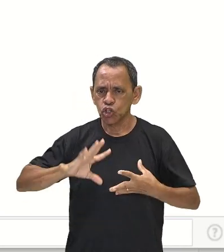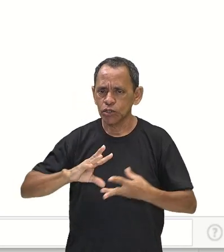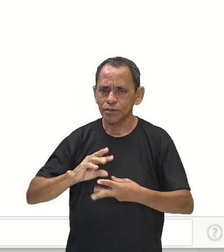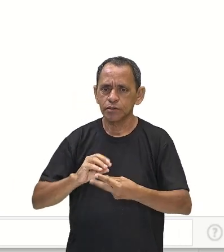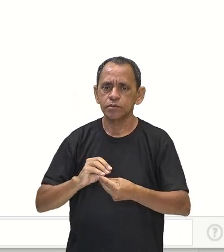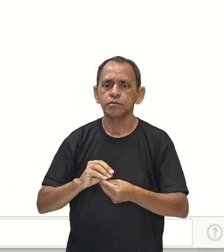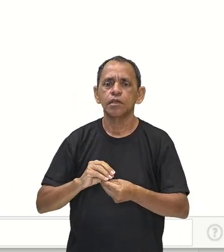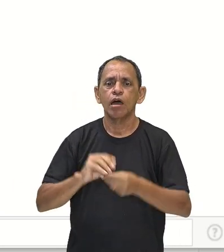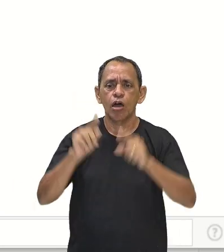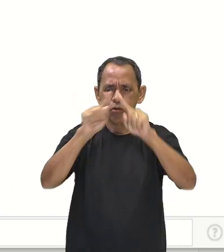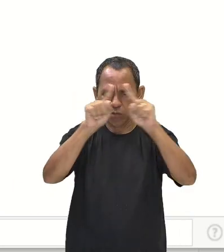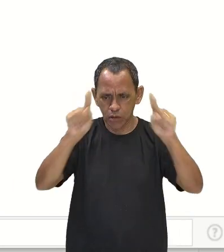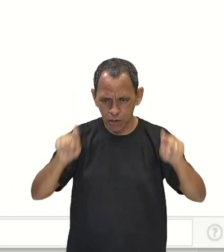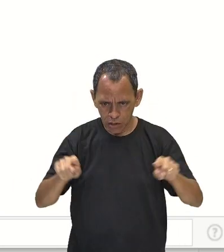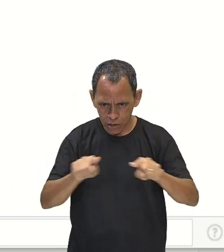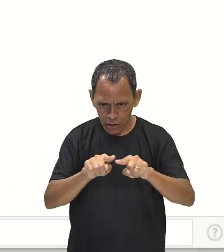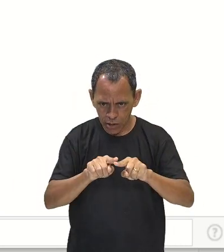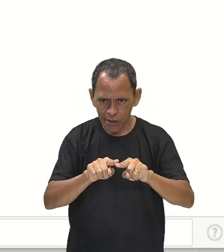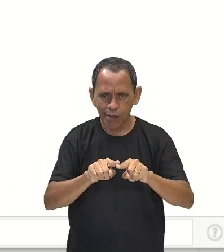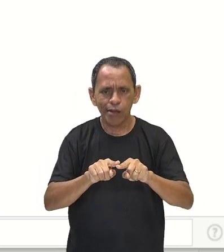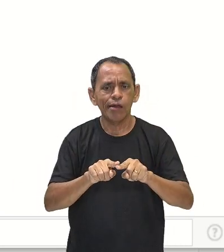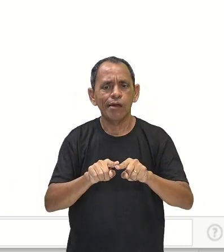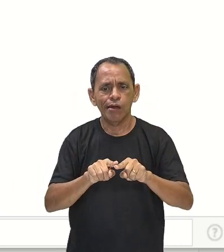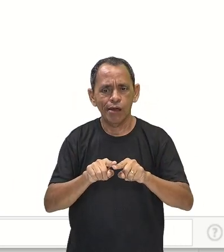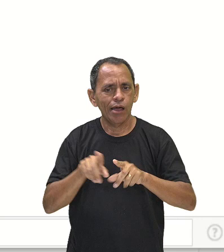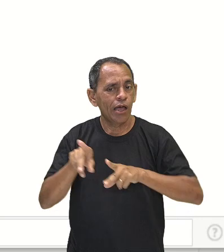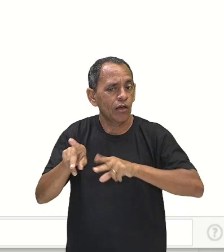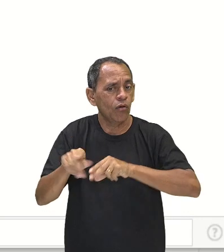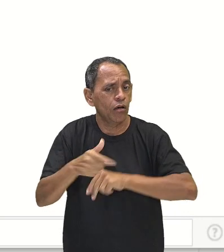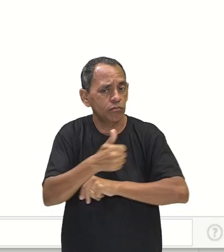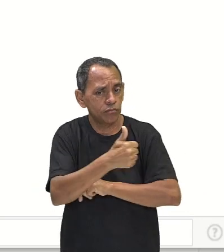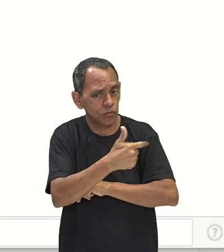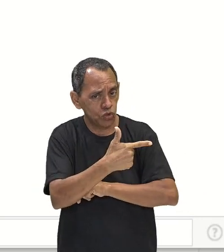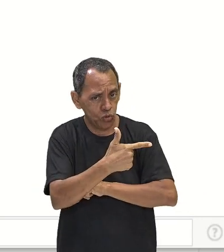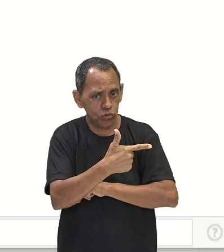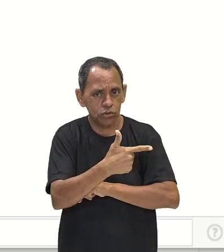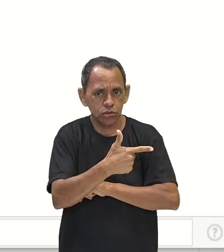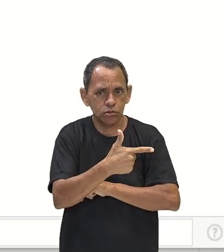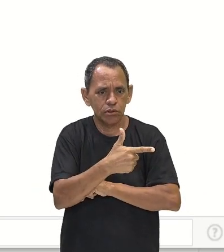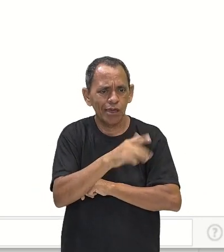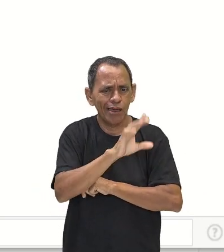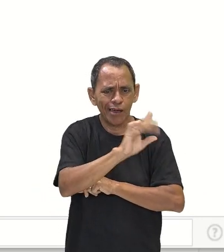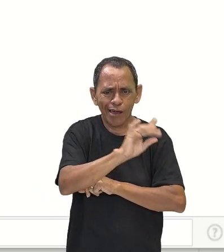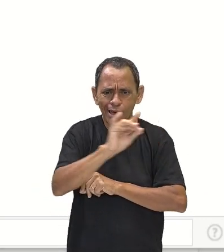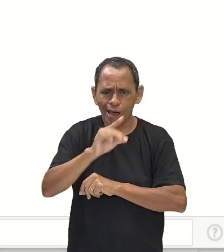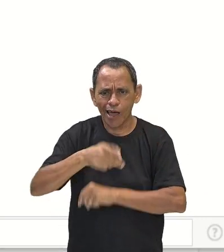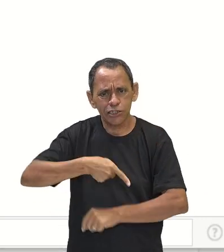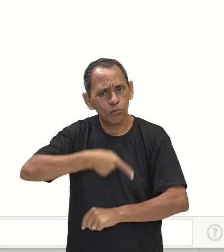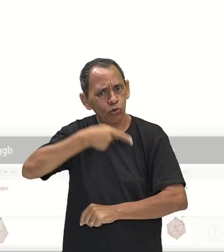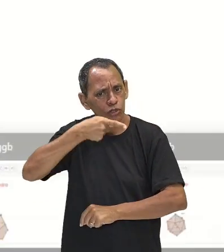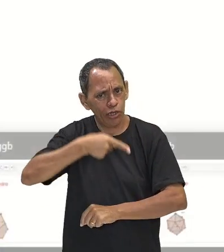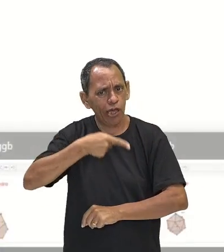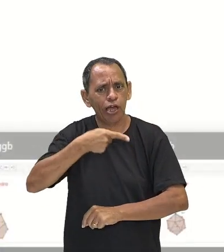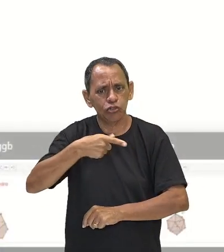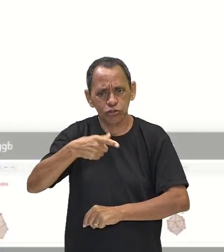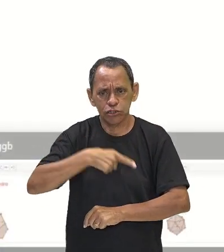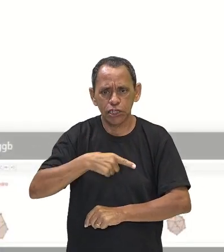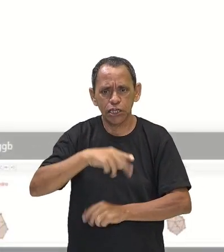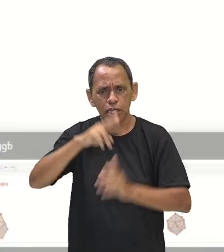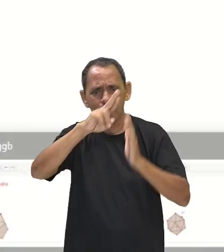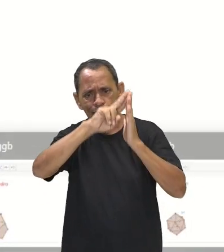igual a 12. Então, isso vai funcionar para cada um dos poliedros. Independente, essa regra aqui, né? Ela